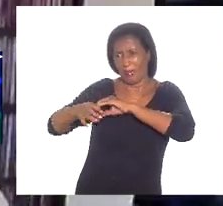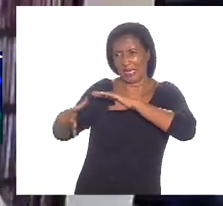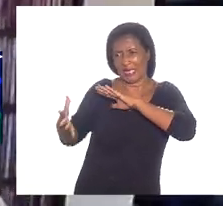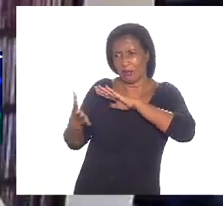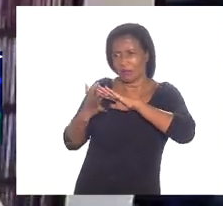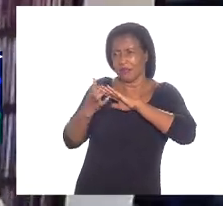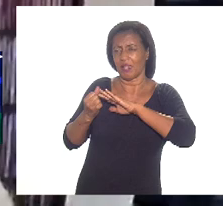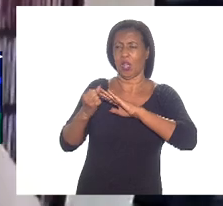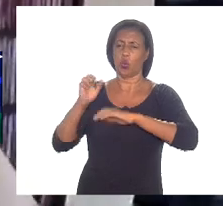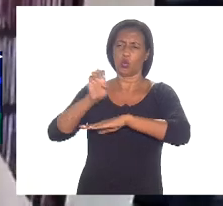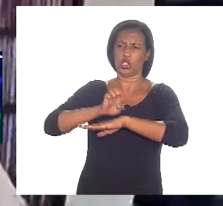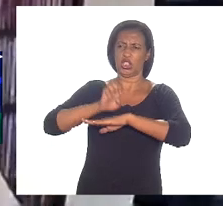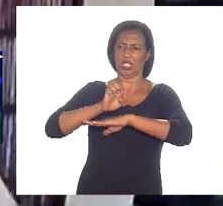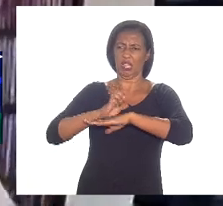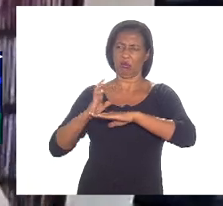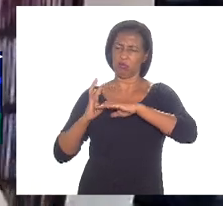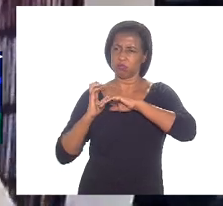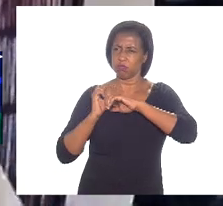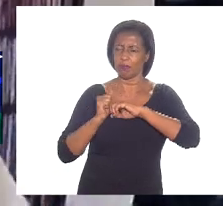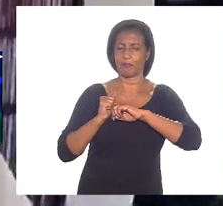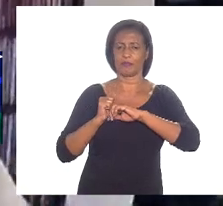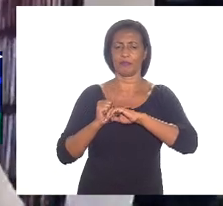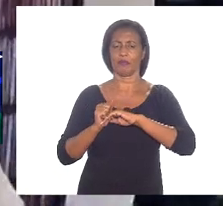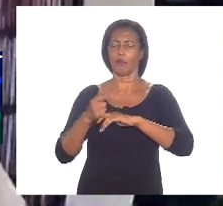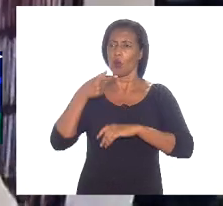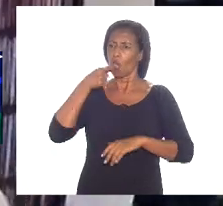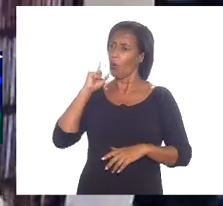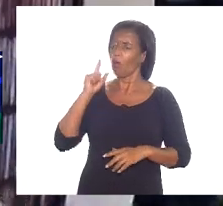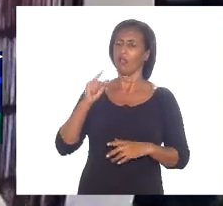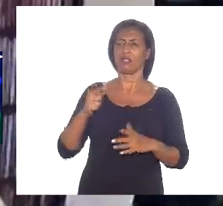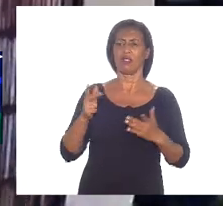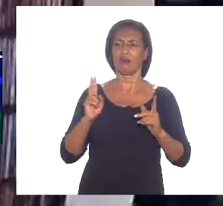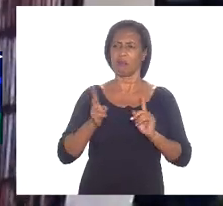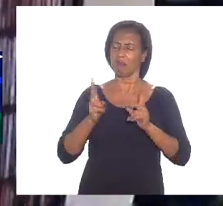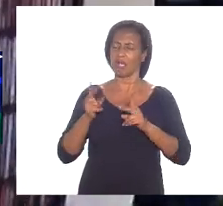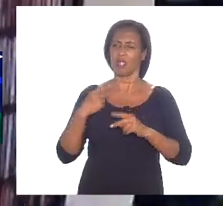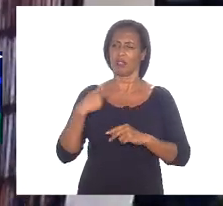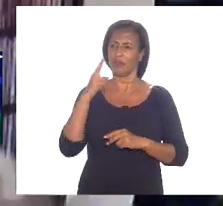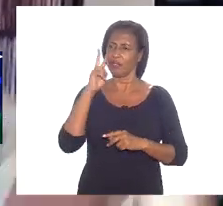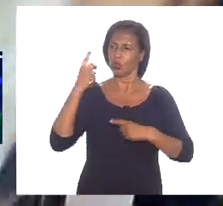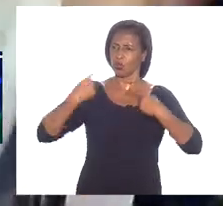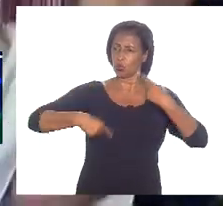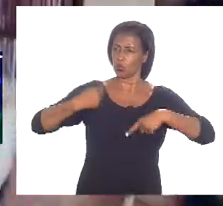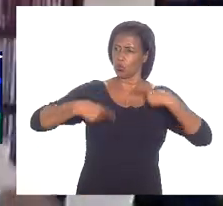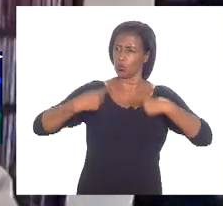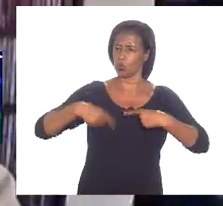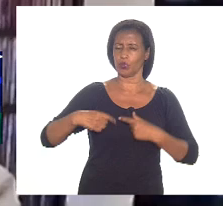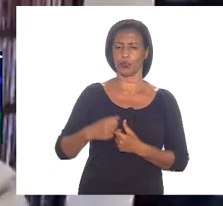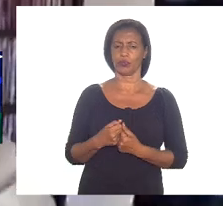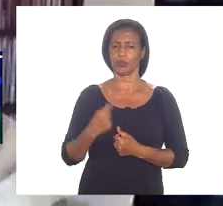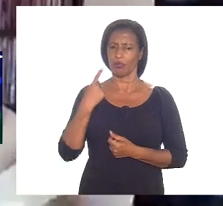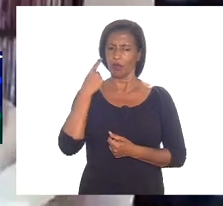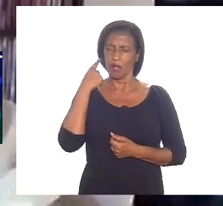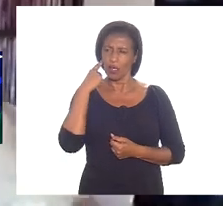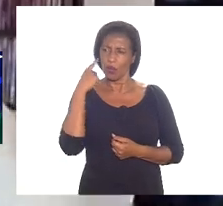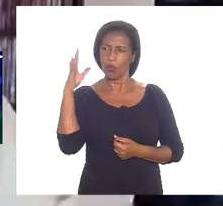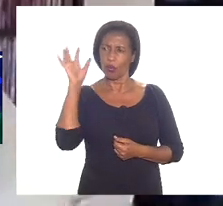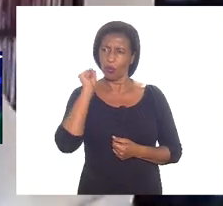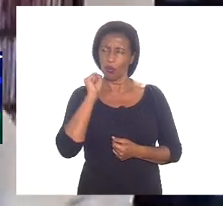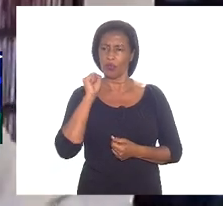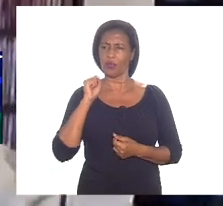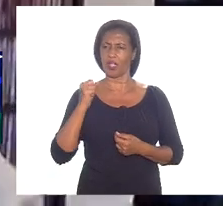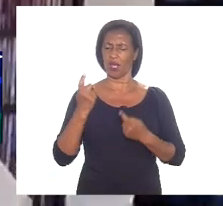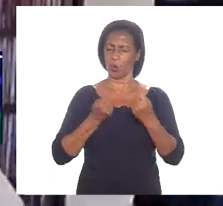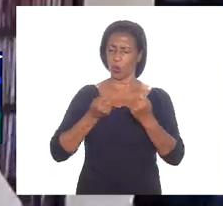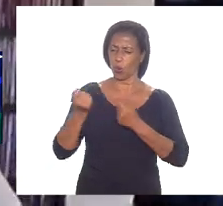apresenta aconteça a gente tem aí e inclusive ontem mesmo aí você podia ficar tão ouvindo da intervenção do